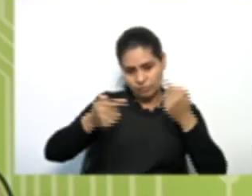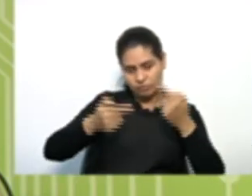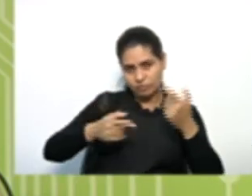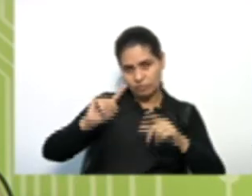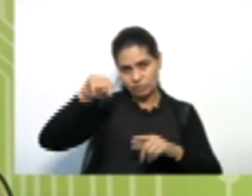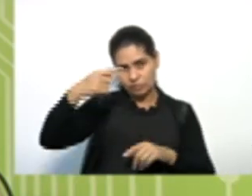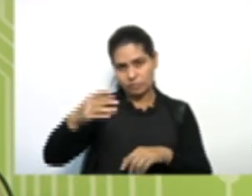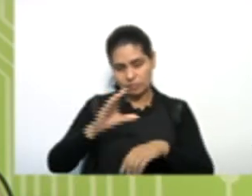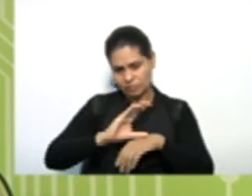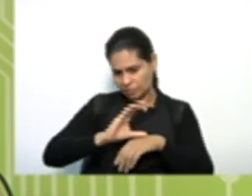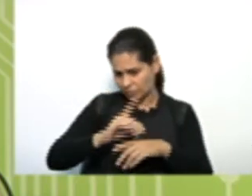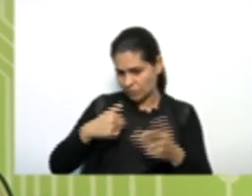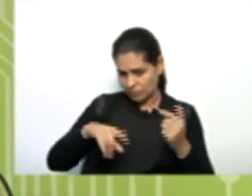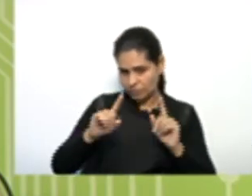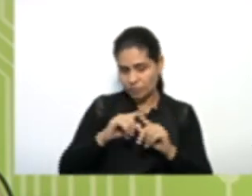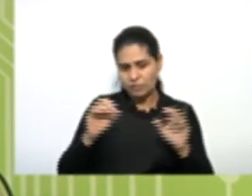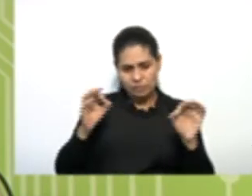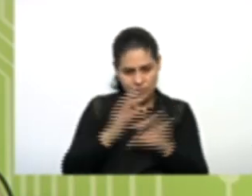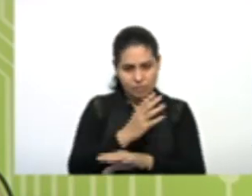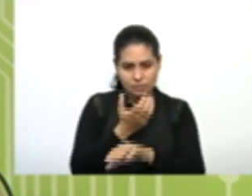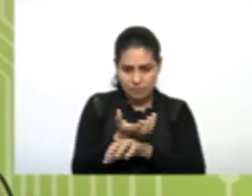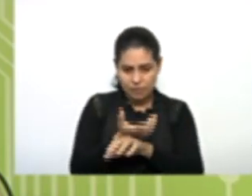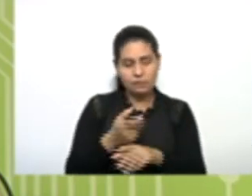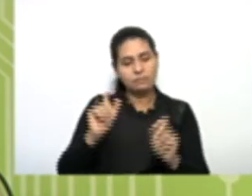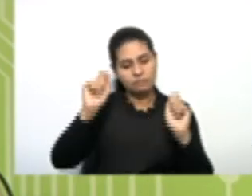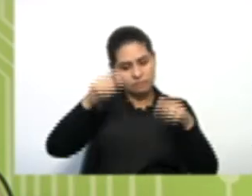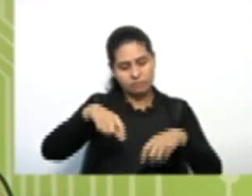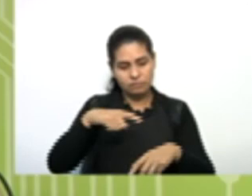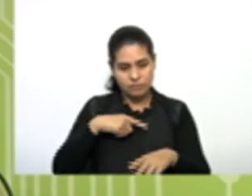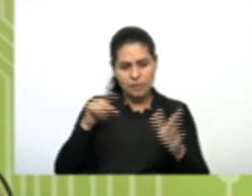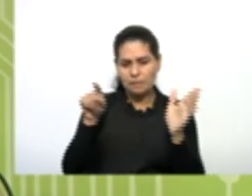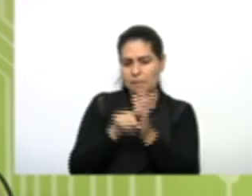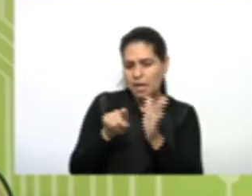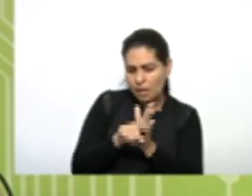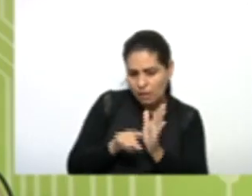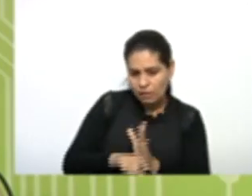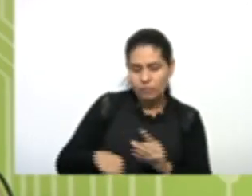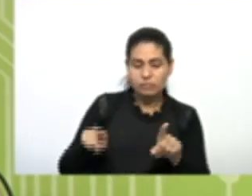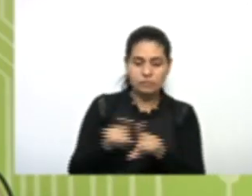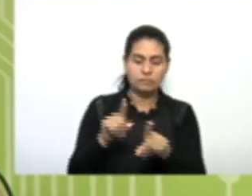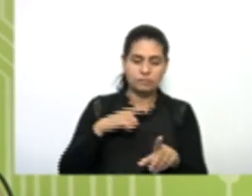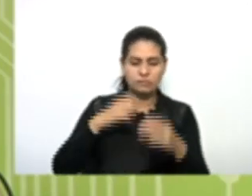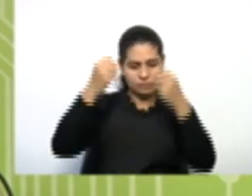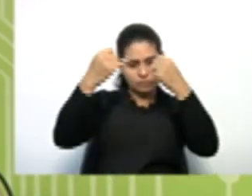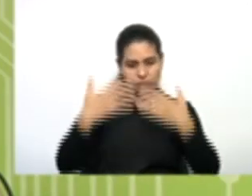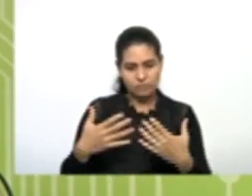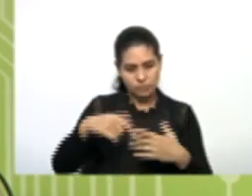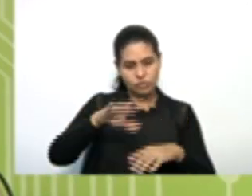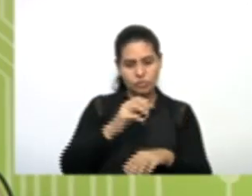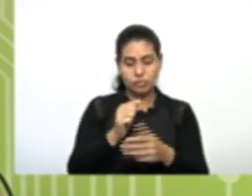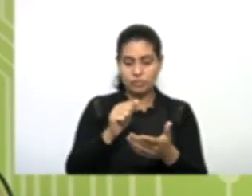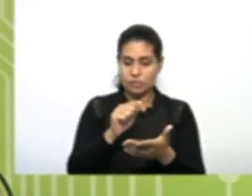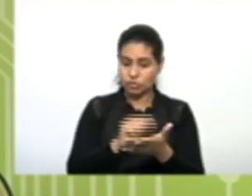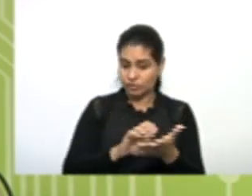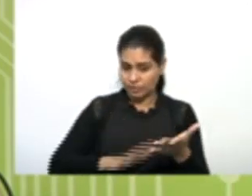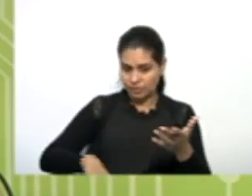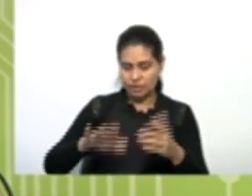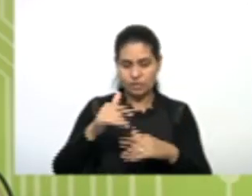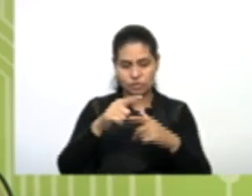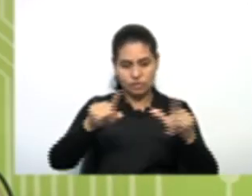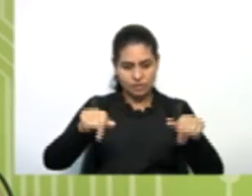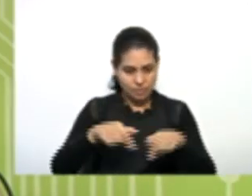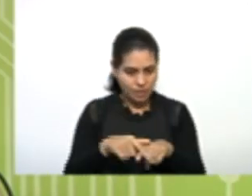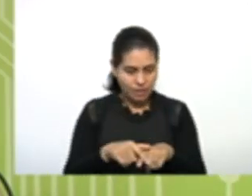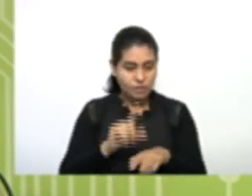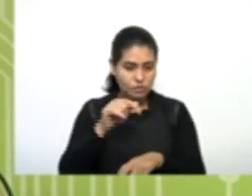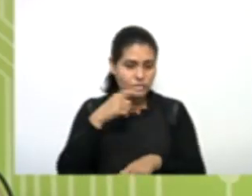caderno da disciplina. E, além disso, temos também umas perguntas falando disso na nossa atividade de percurso. Se